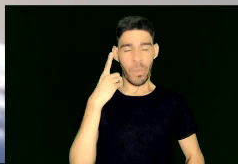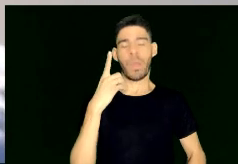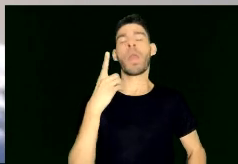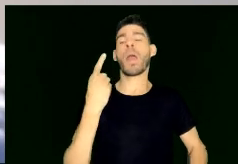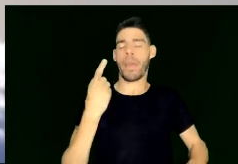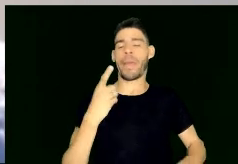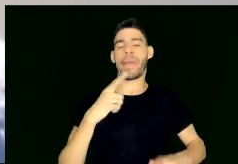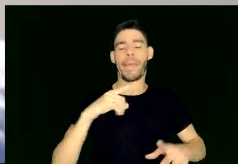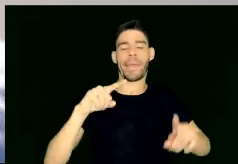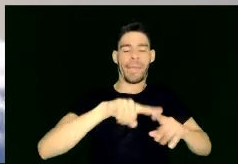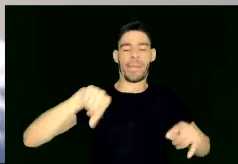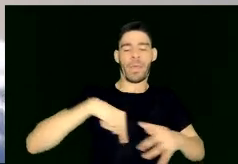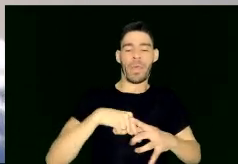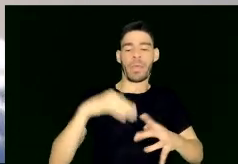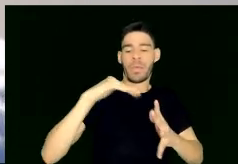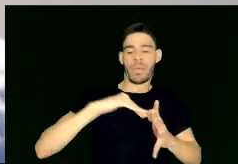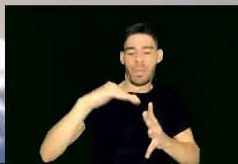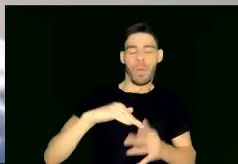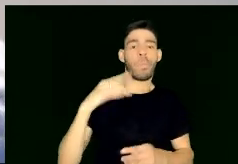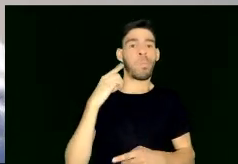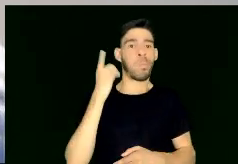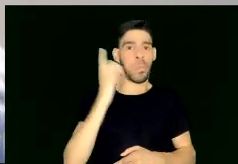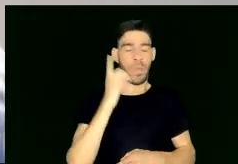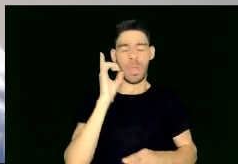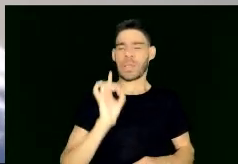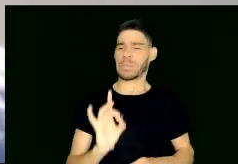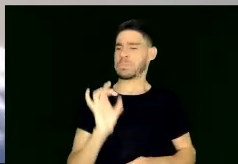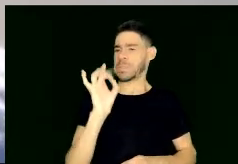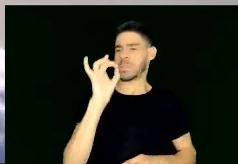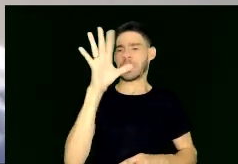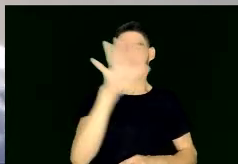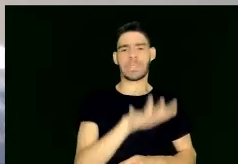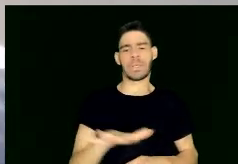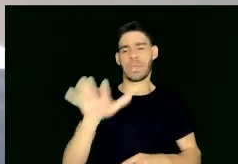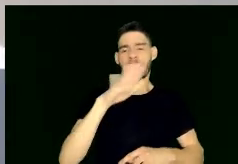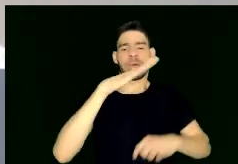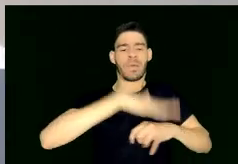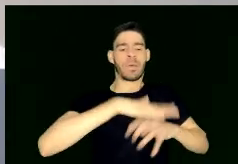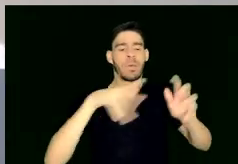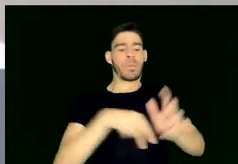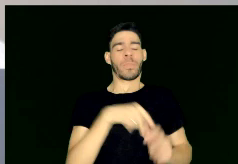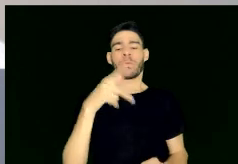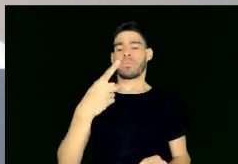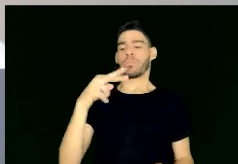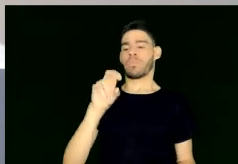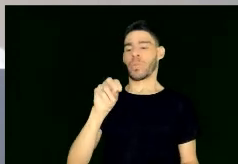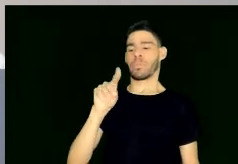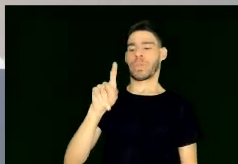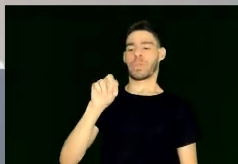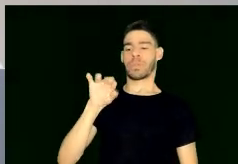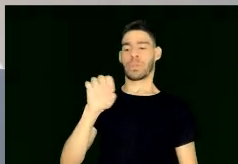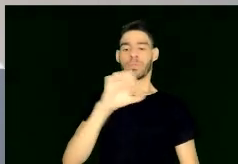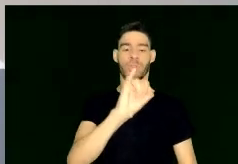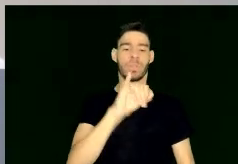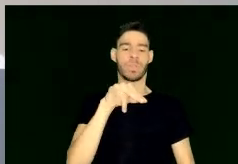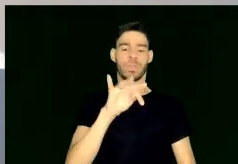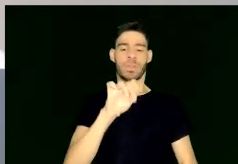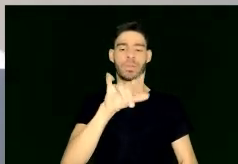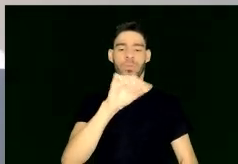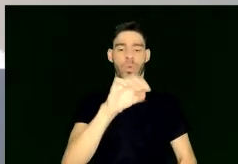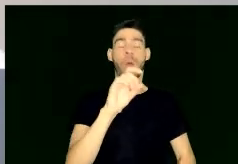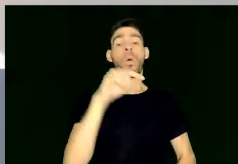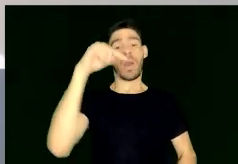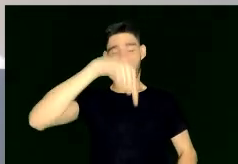advogado, sócio do escritório Guzmão e Labruni Advogados, que é especializado na área de propriedade intelectual.